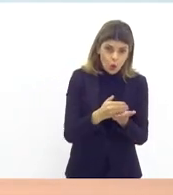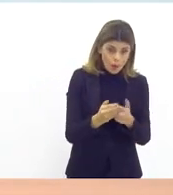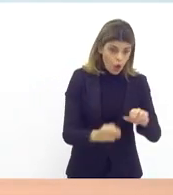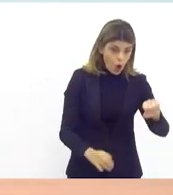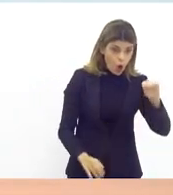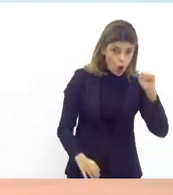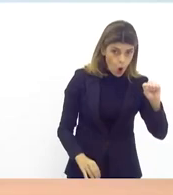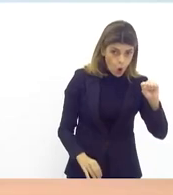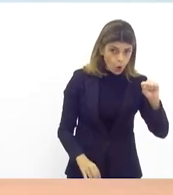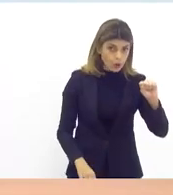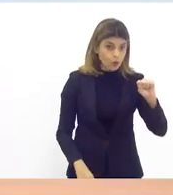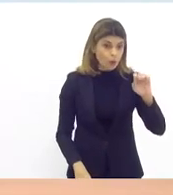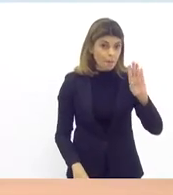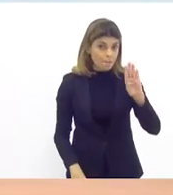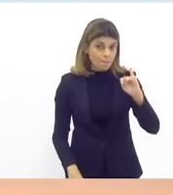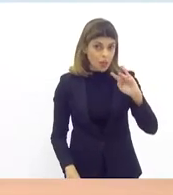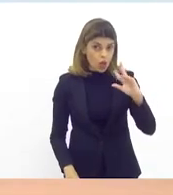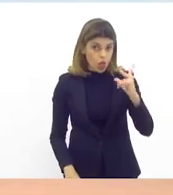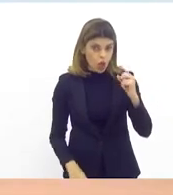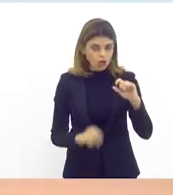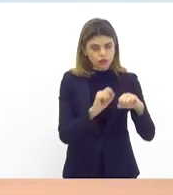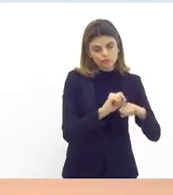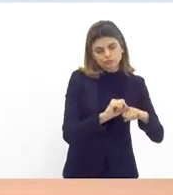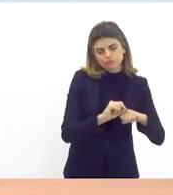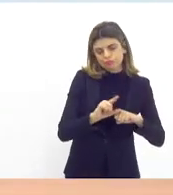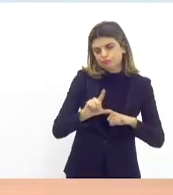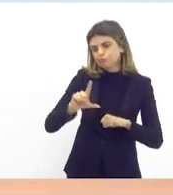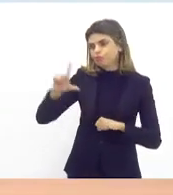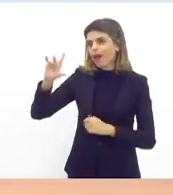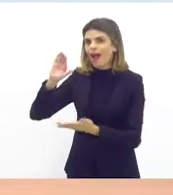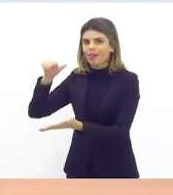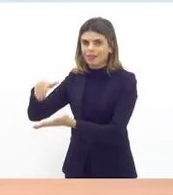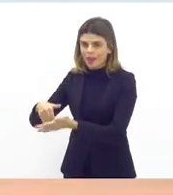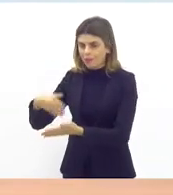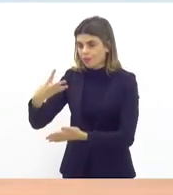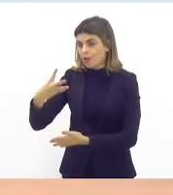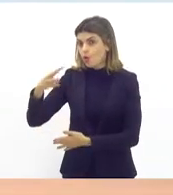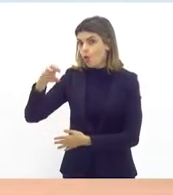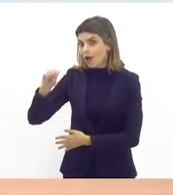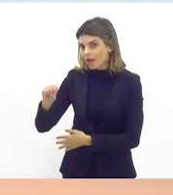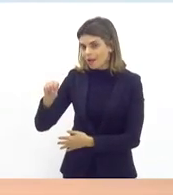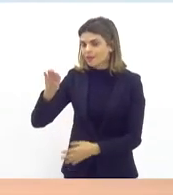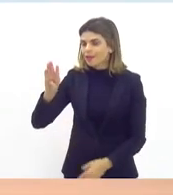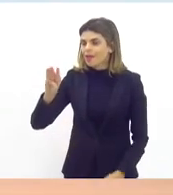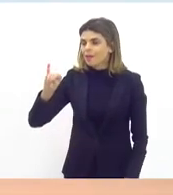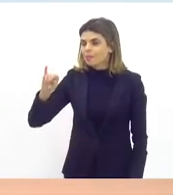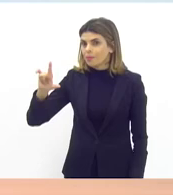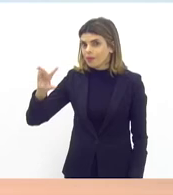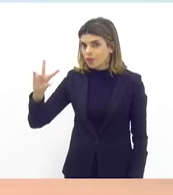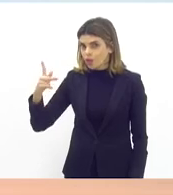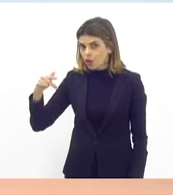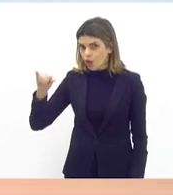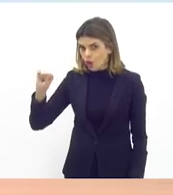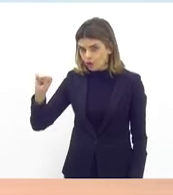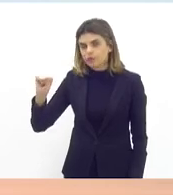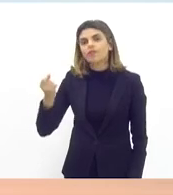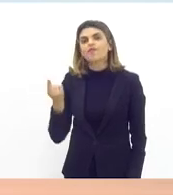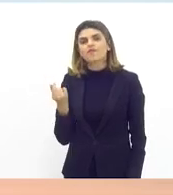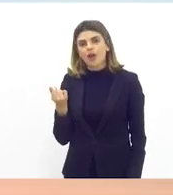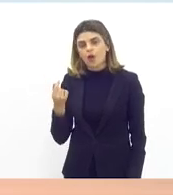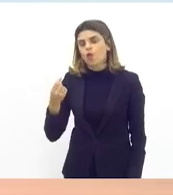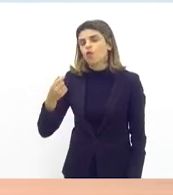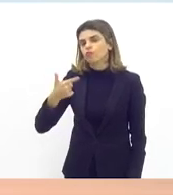R$ 8 bilhões em 2029 e vai crescendo até chegar em R$ 40 bilhões em 2033. E, a partir daí, fica no